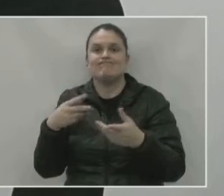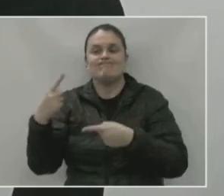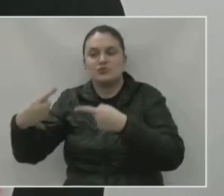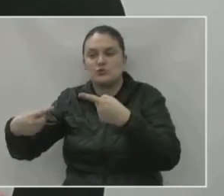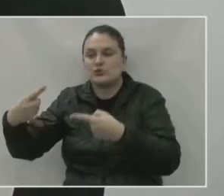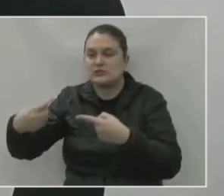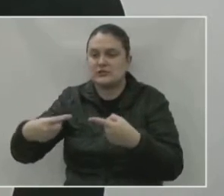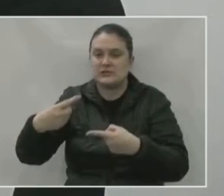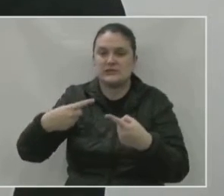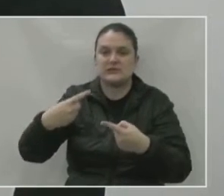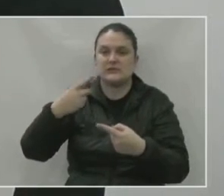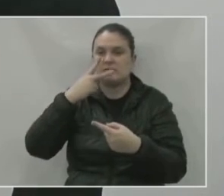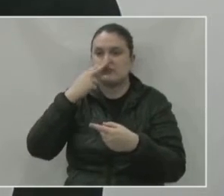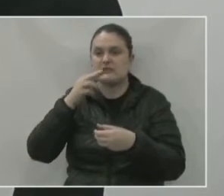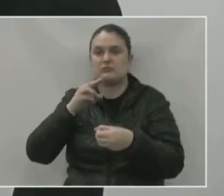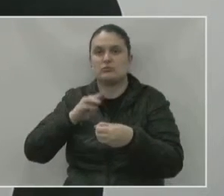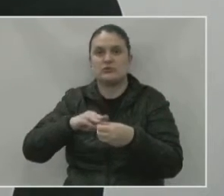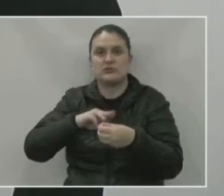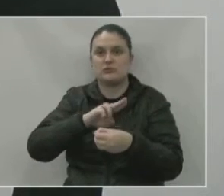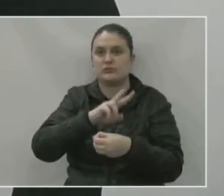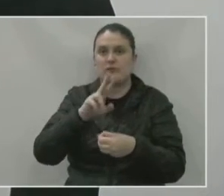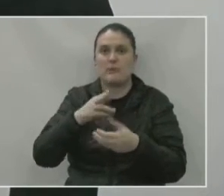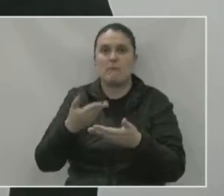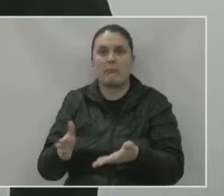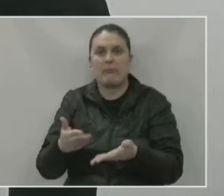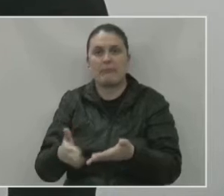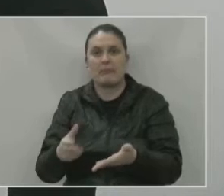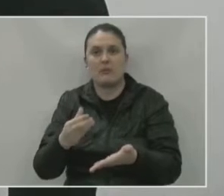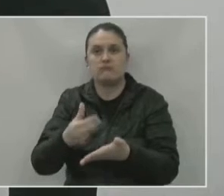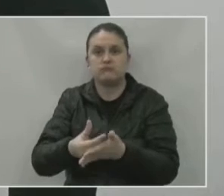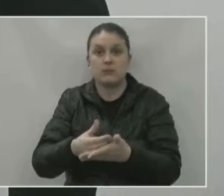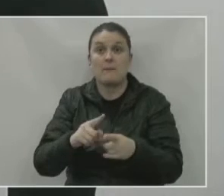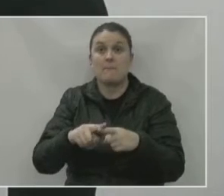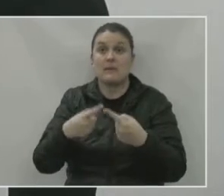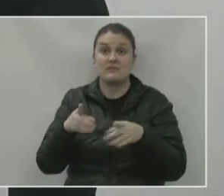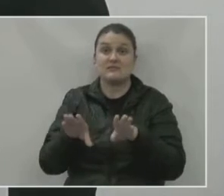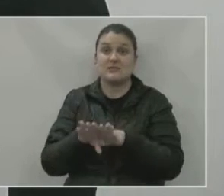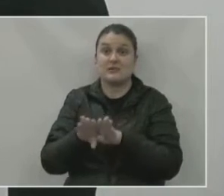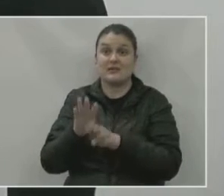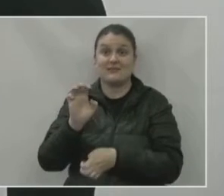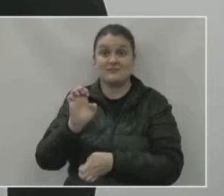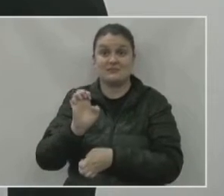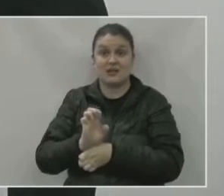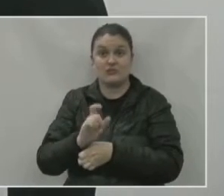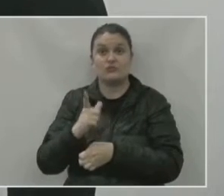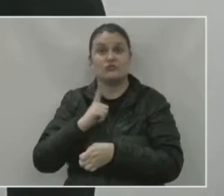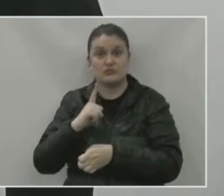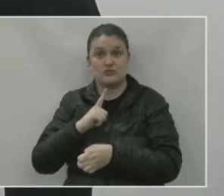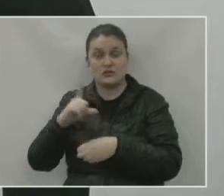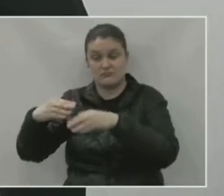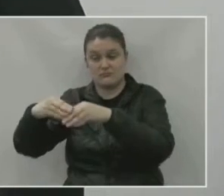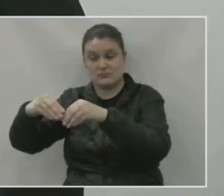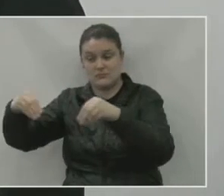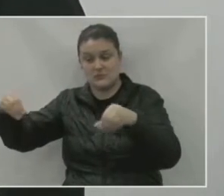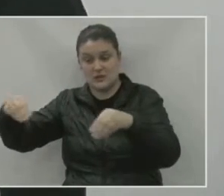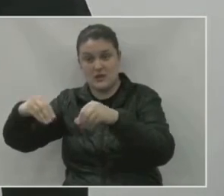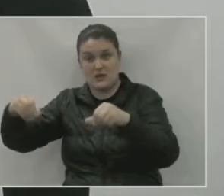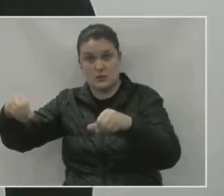naquela condição de que o União da Vitória perderia os recursos, mas também o Estado tinha áreas que